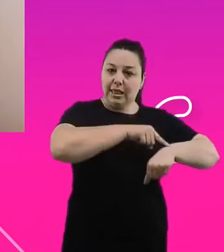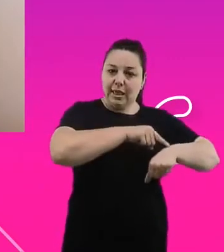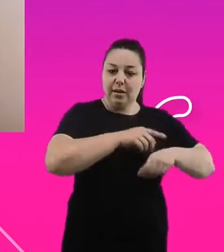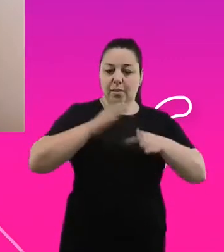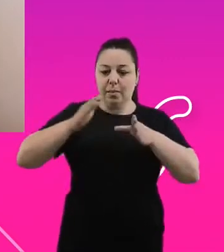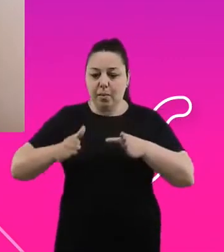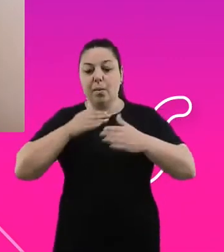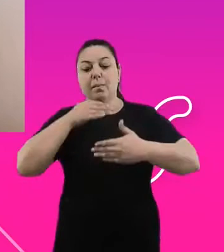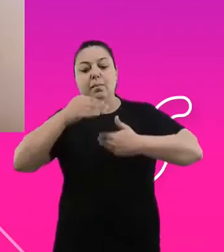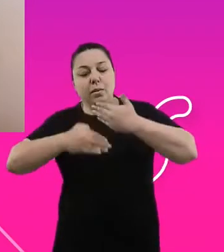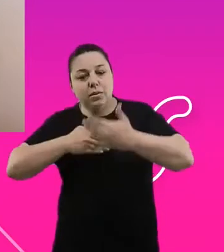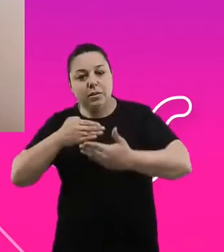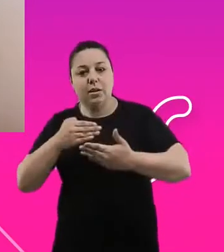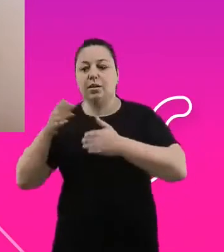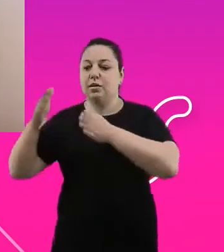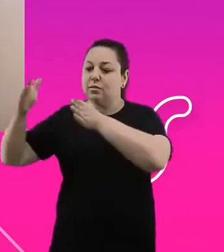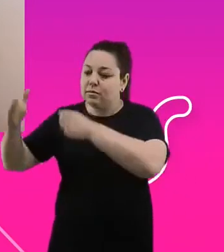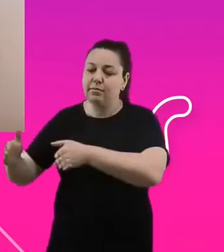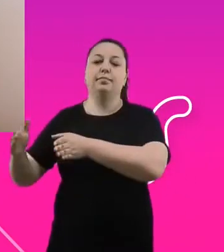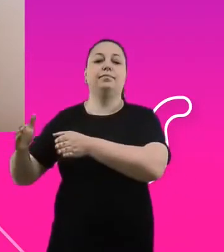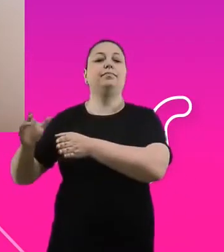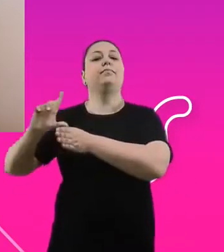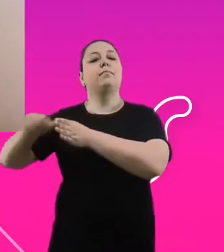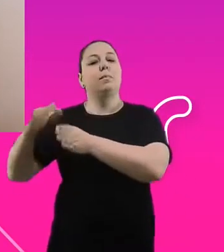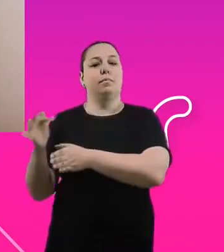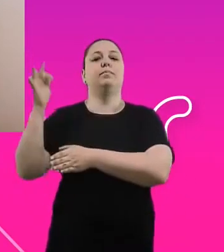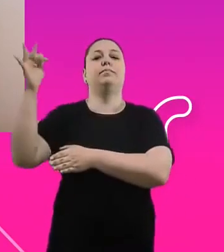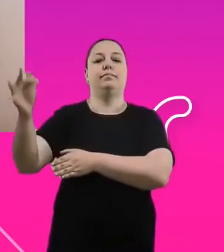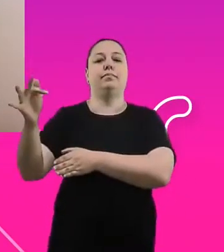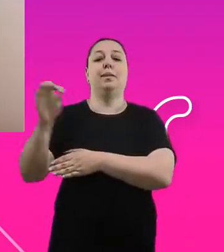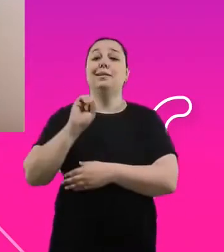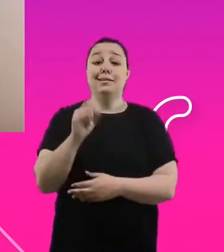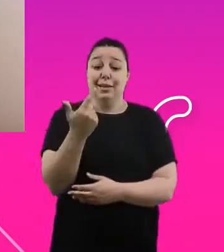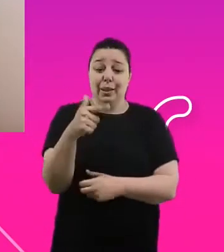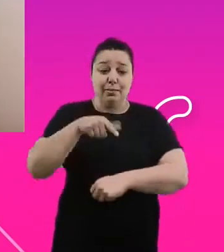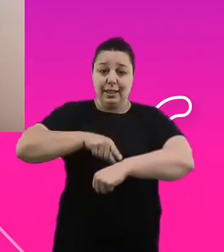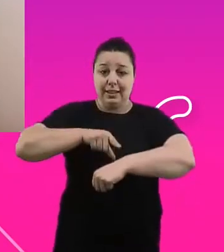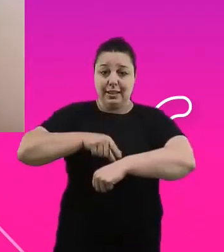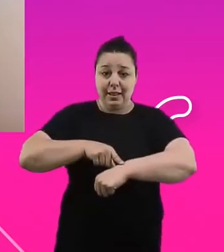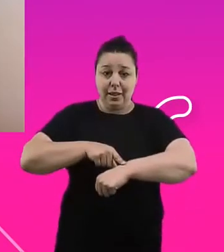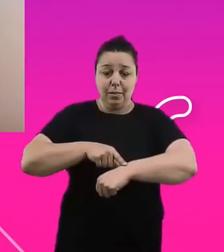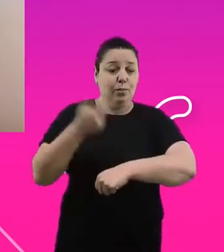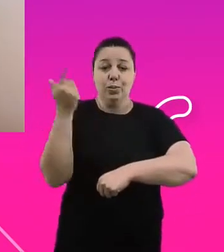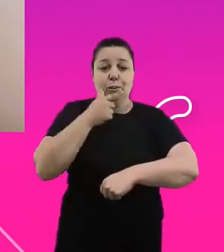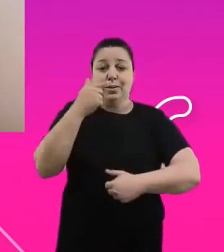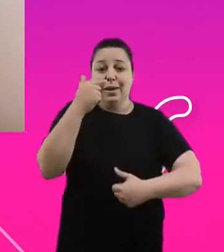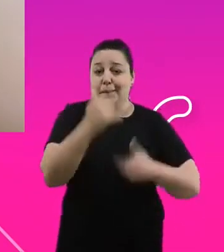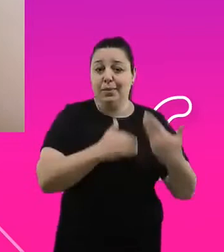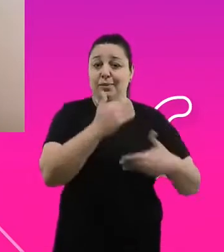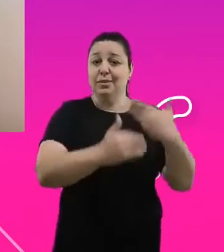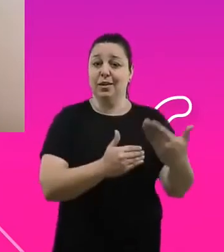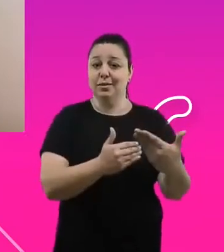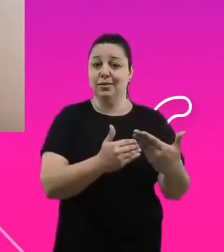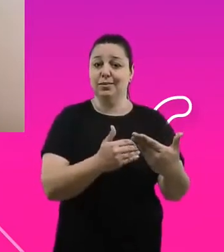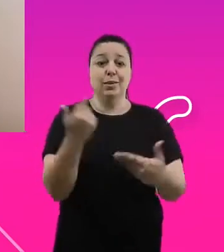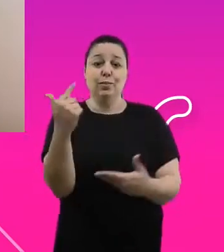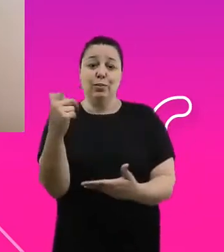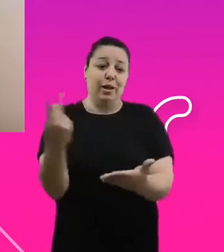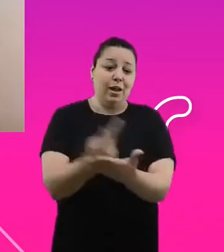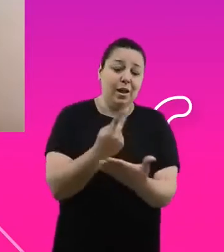A gente está sem tempo, sem o tempo. A gente não cria um processo. Sem um processo, a gente não erra para aprender, né?